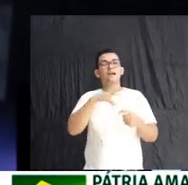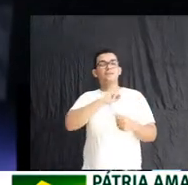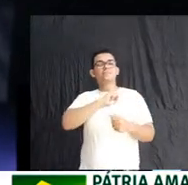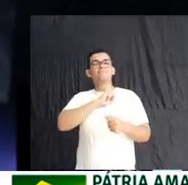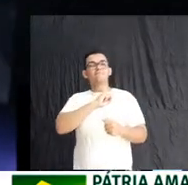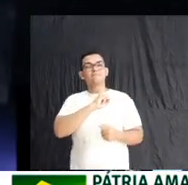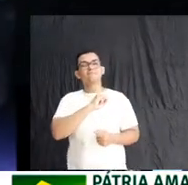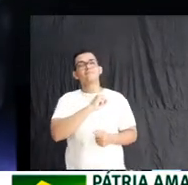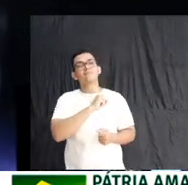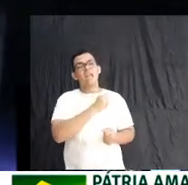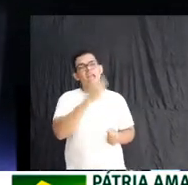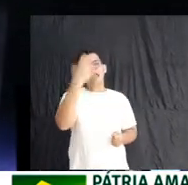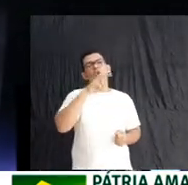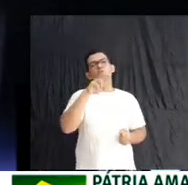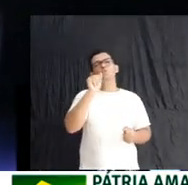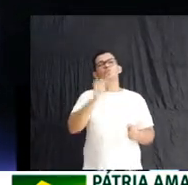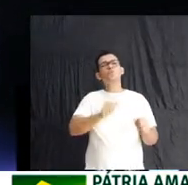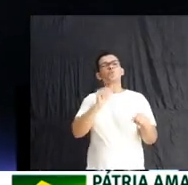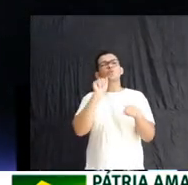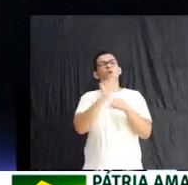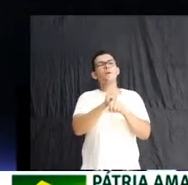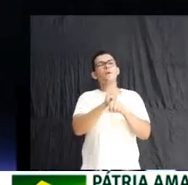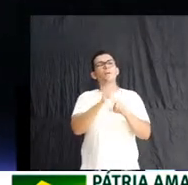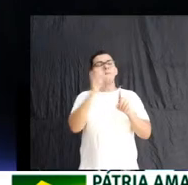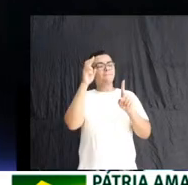não vou parar.